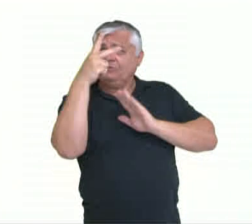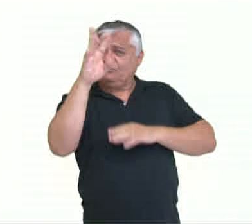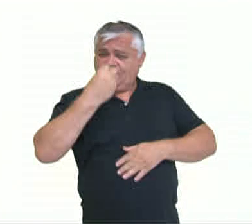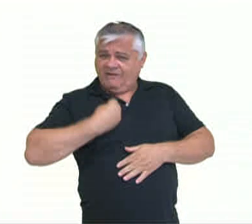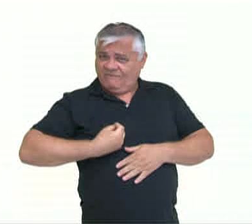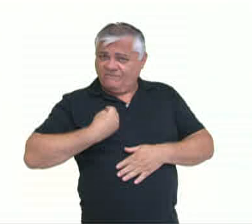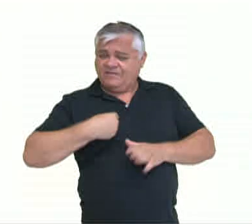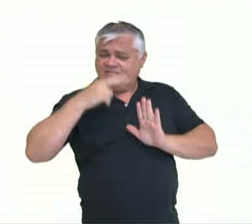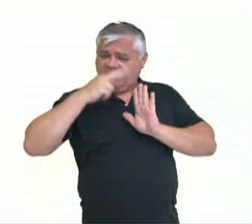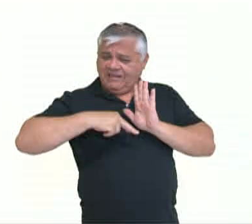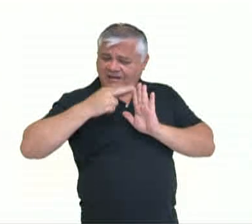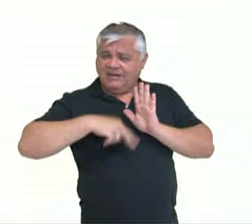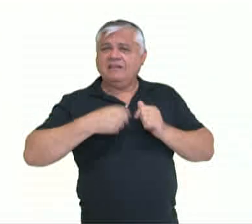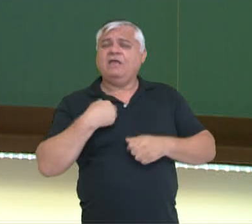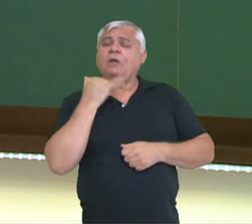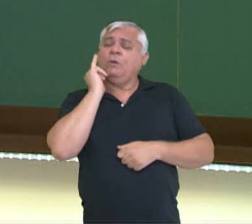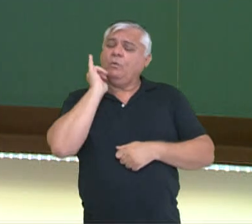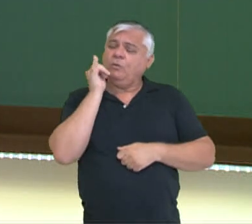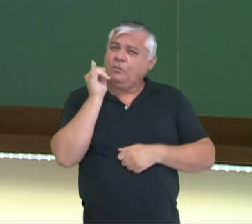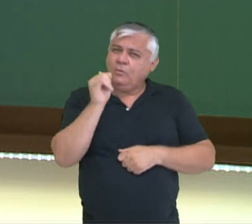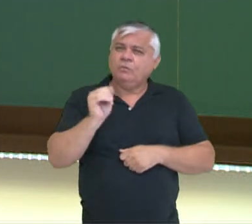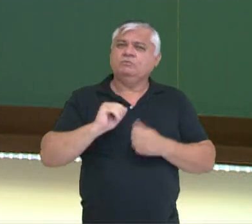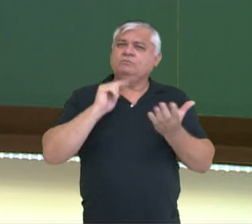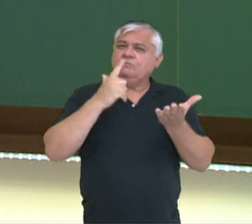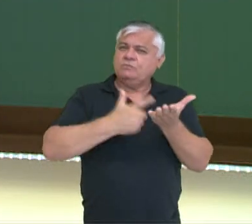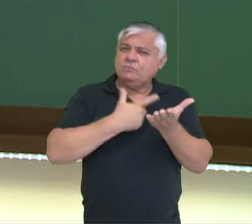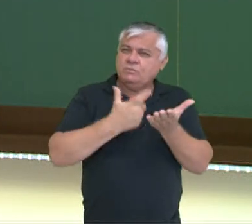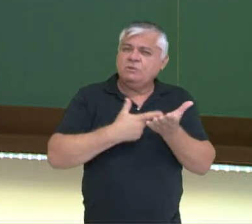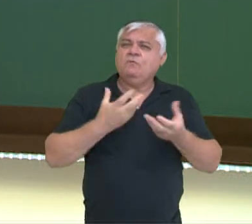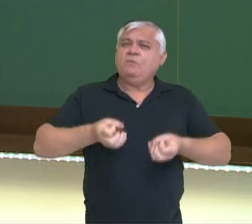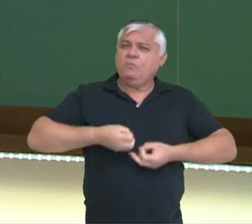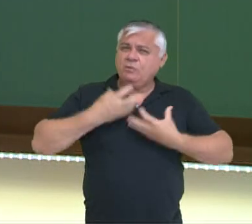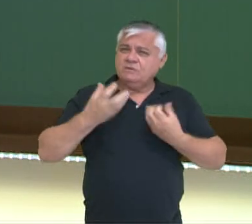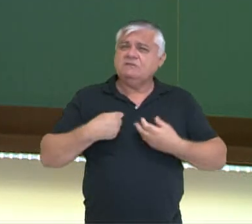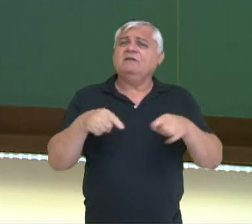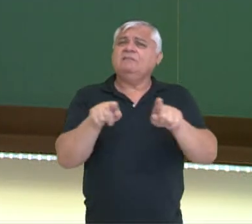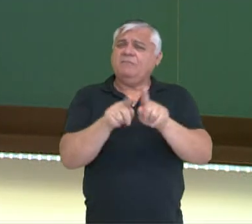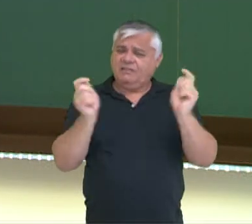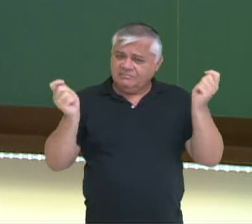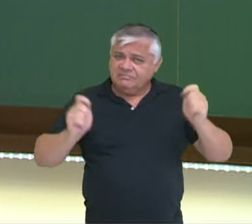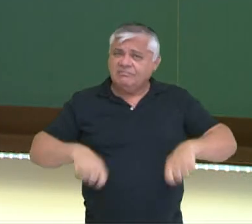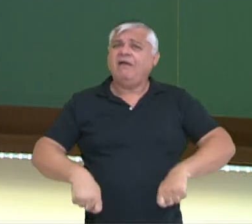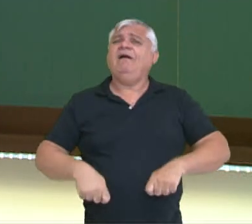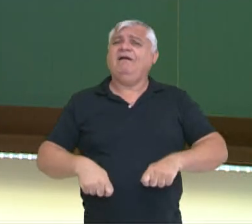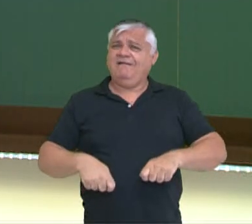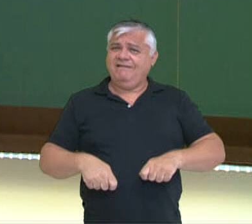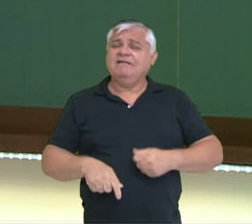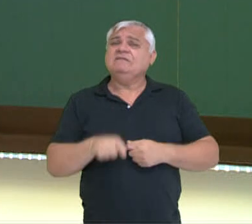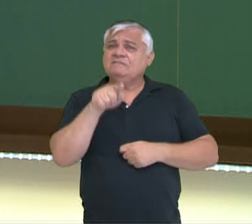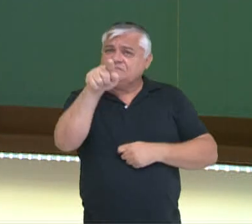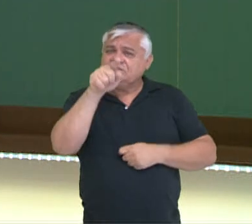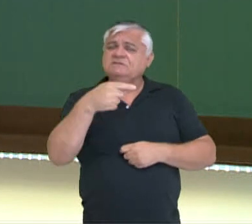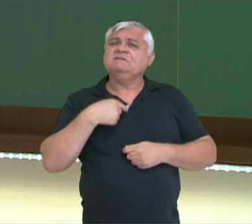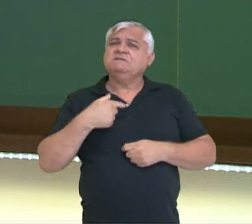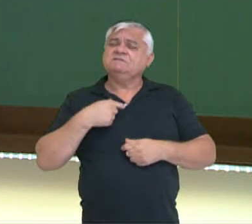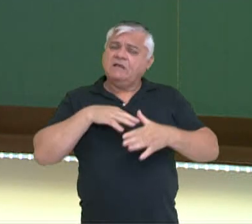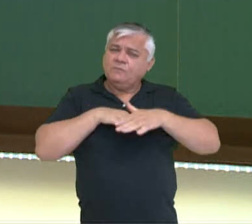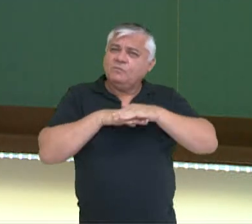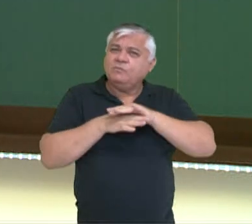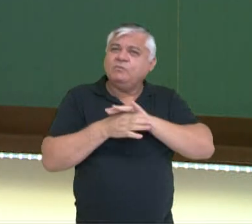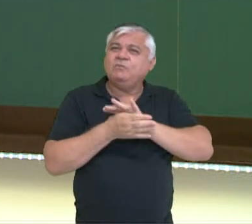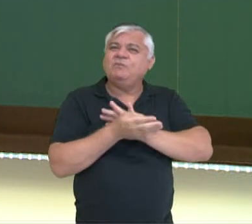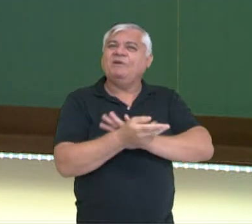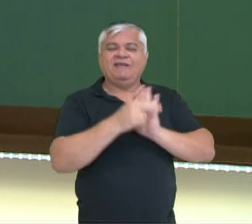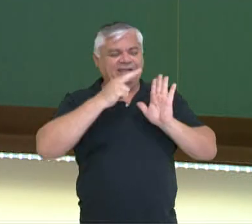contos, dos livros que você costuma ler, as poesias podem passar a fazer parte da sua rotina de leitura.